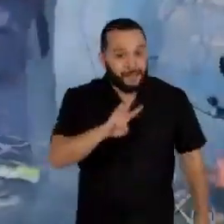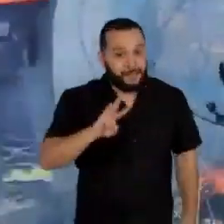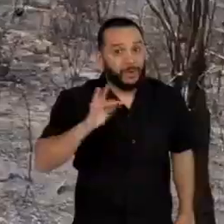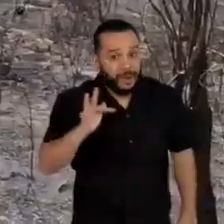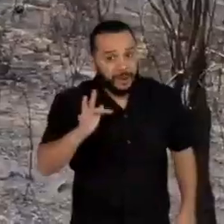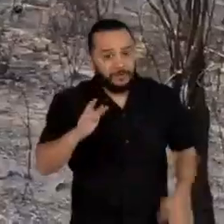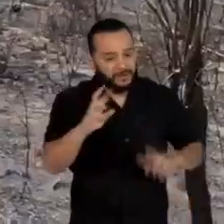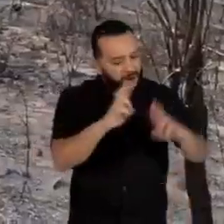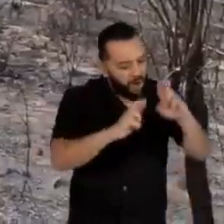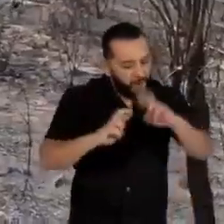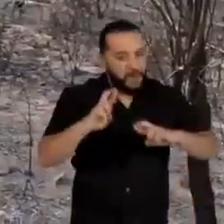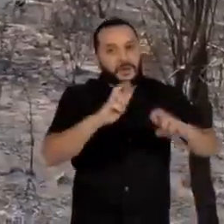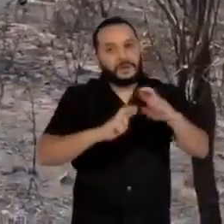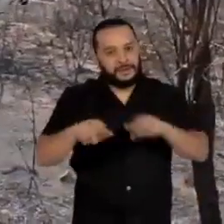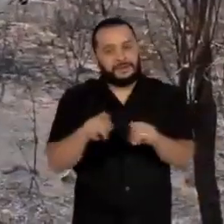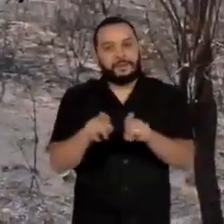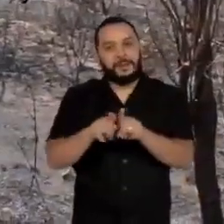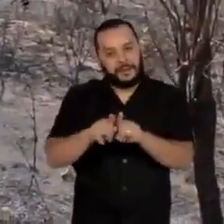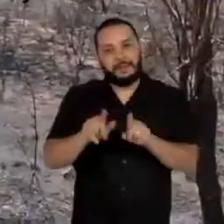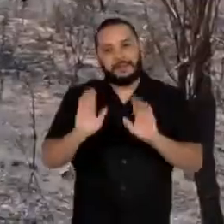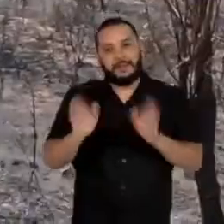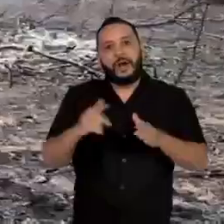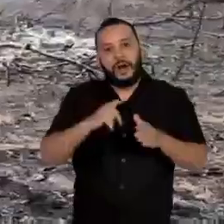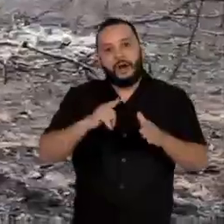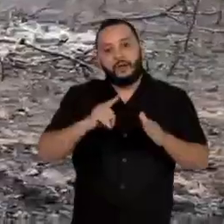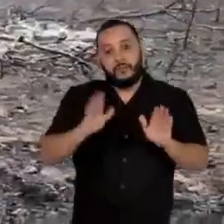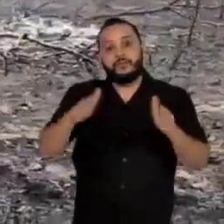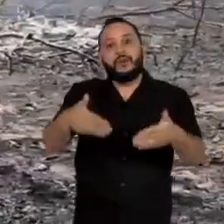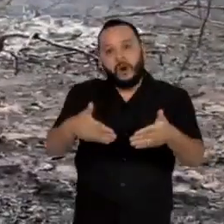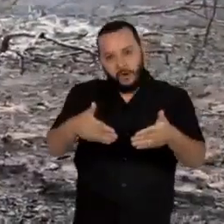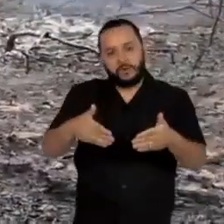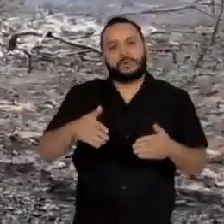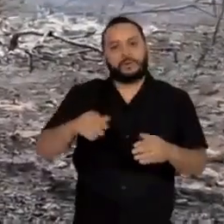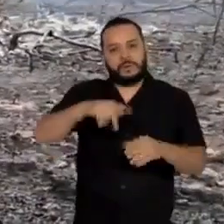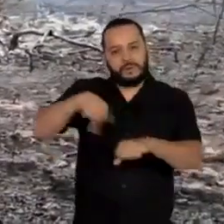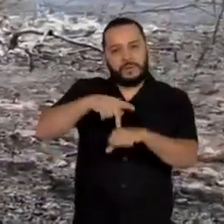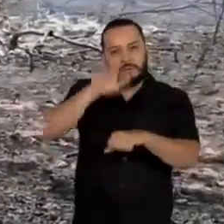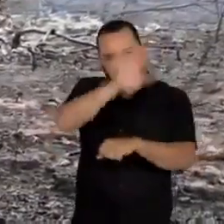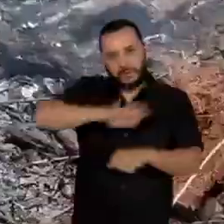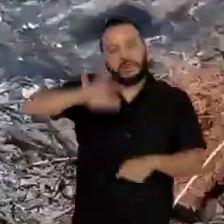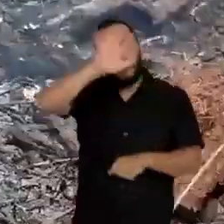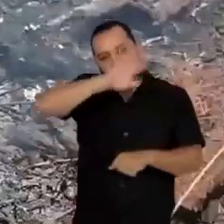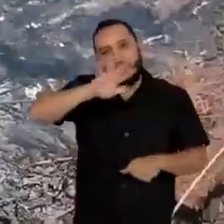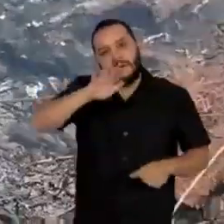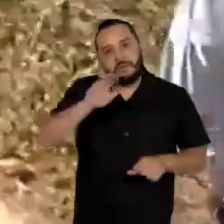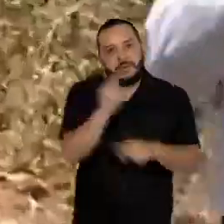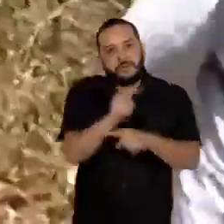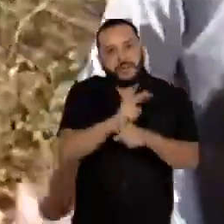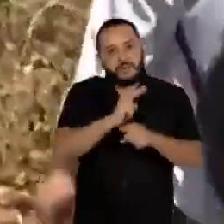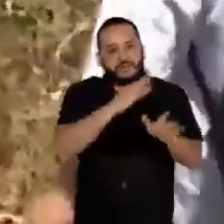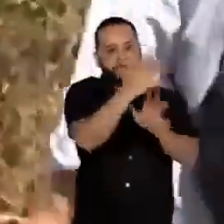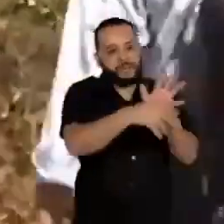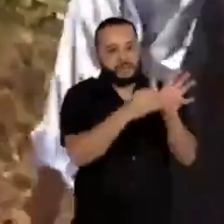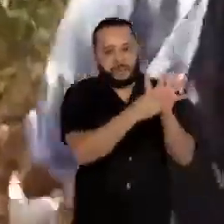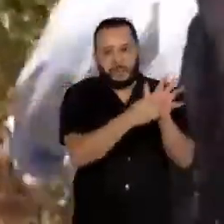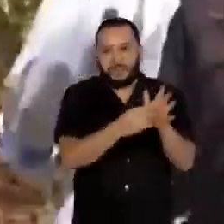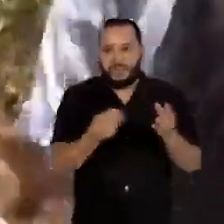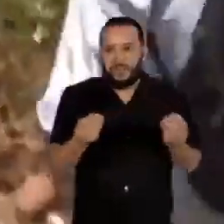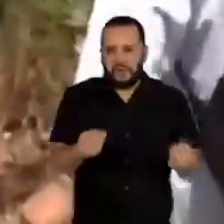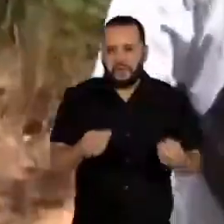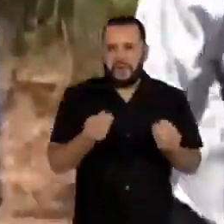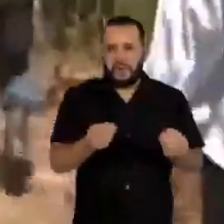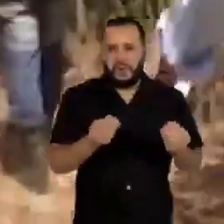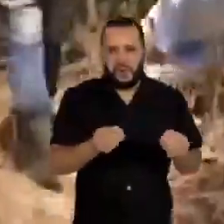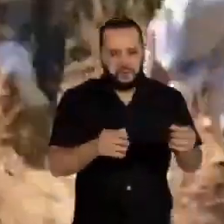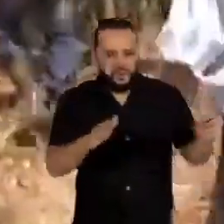acompanhando o caso. O Fórum Nacional Permanente em Defesa da Amazônia divulgou nota de veemente repúdio à prisão dos